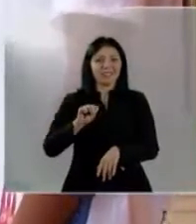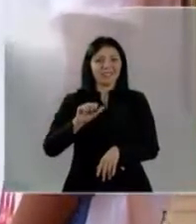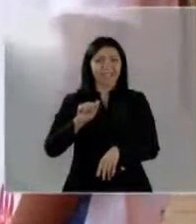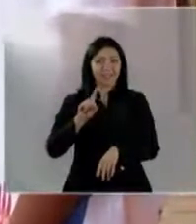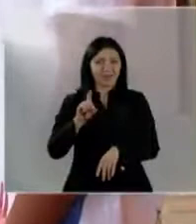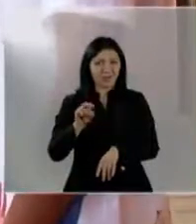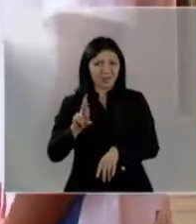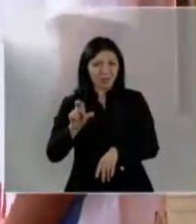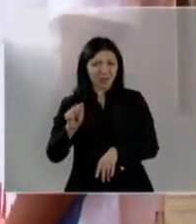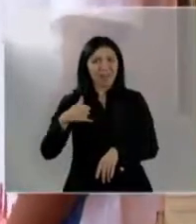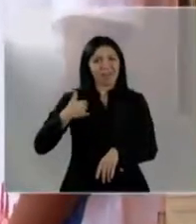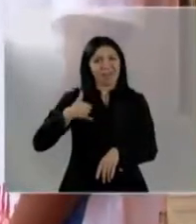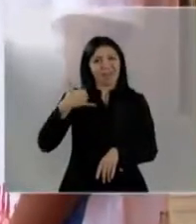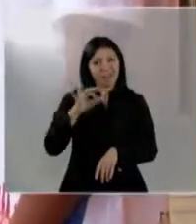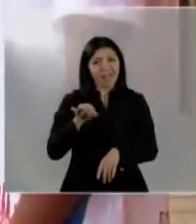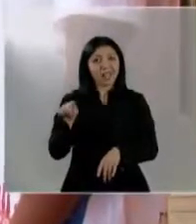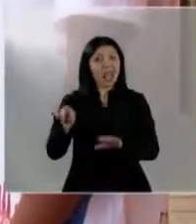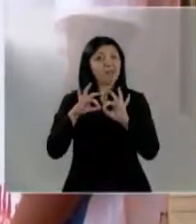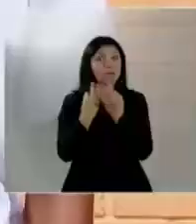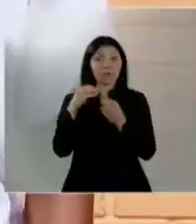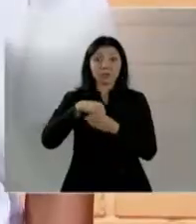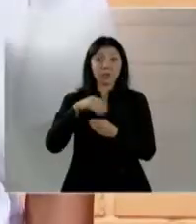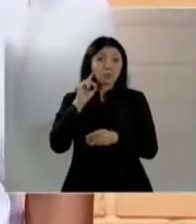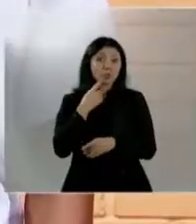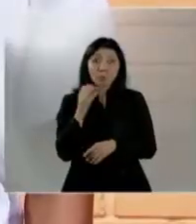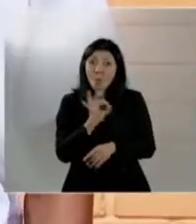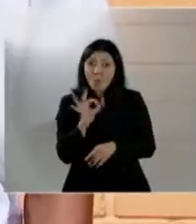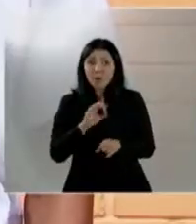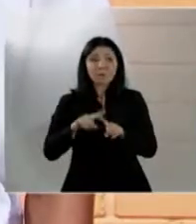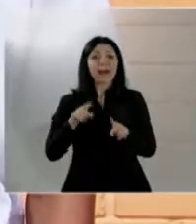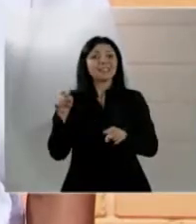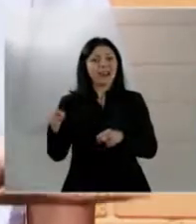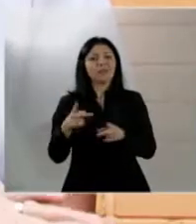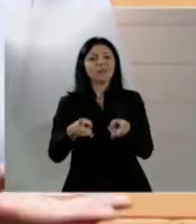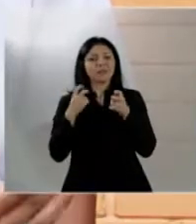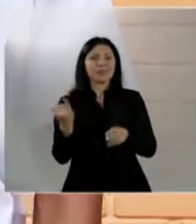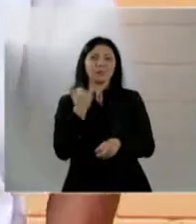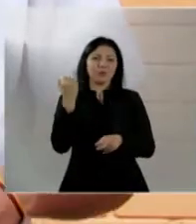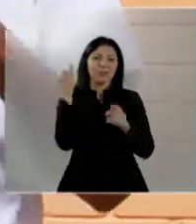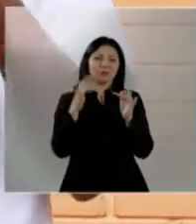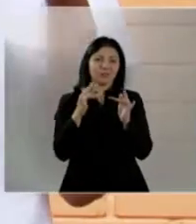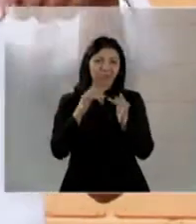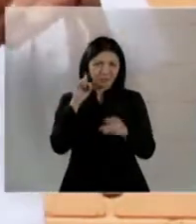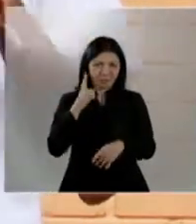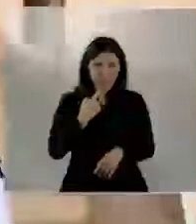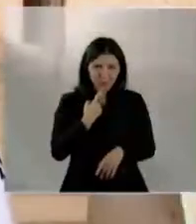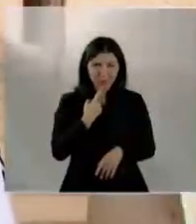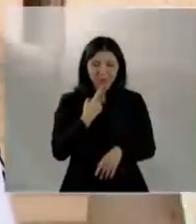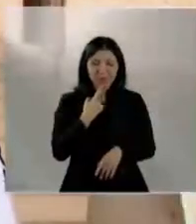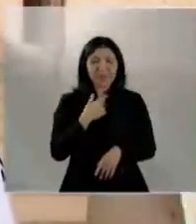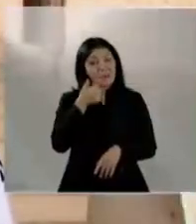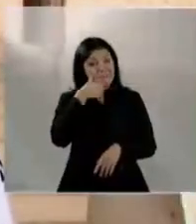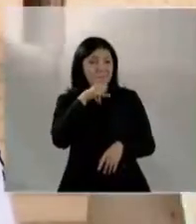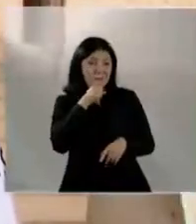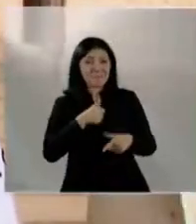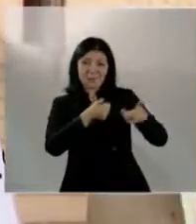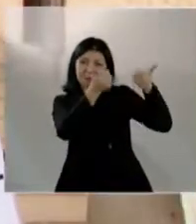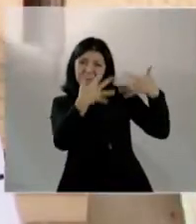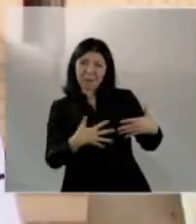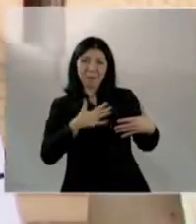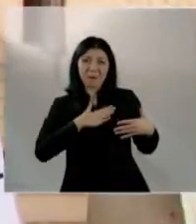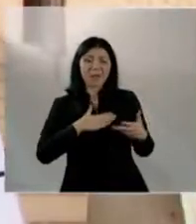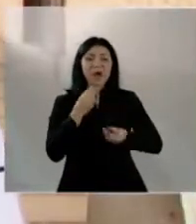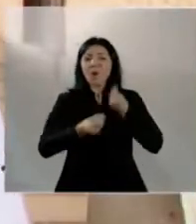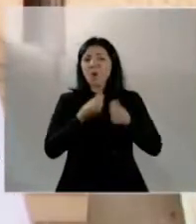anos. Apesar de não ter familiares surdos, ela reconhece a importância de conviver com eles. A minha mãe me explicou como